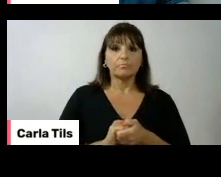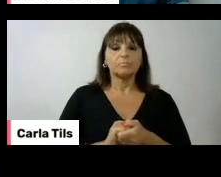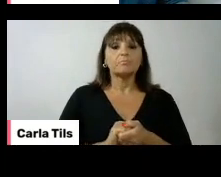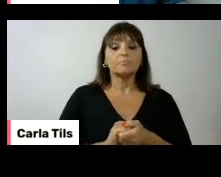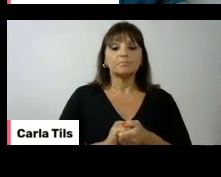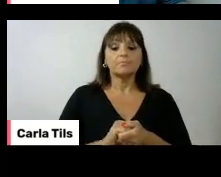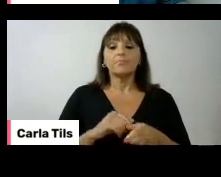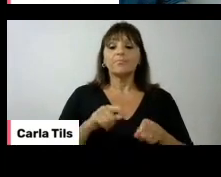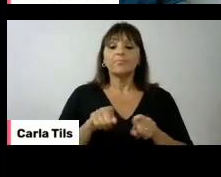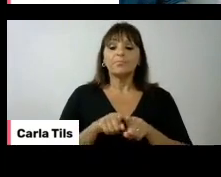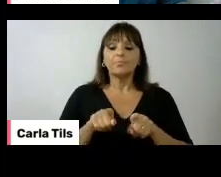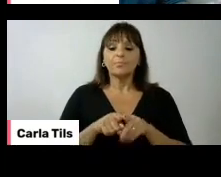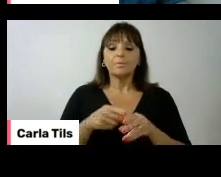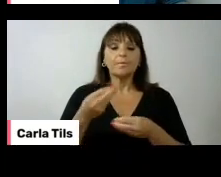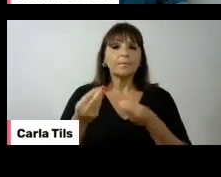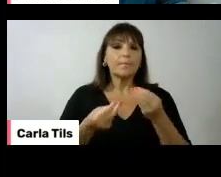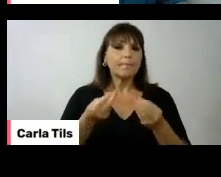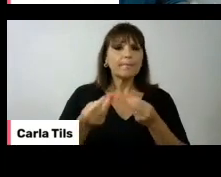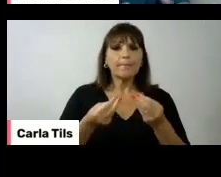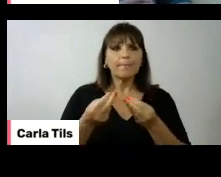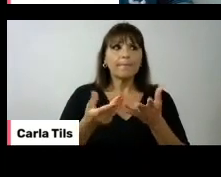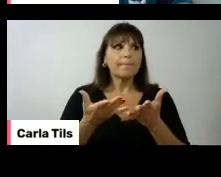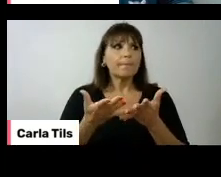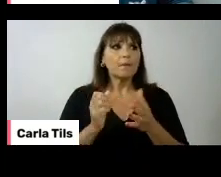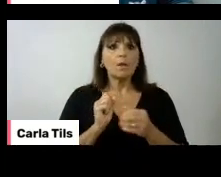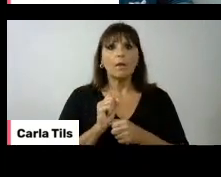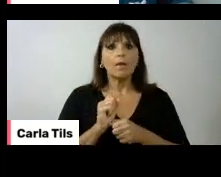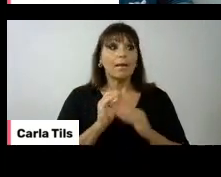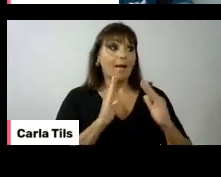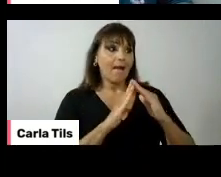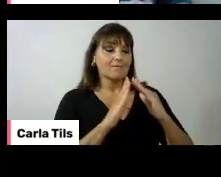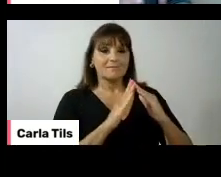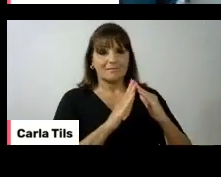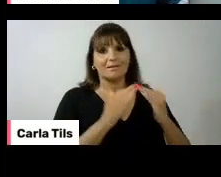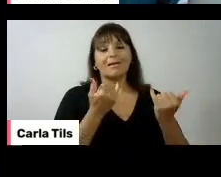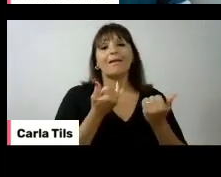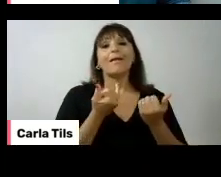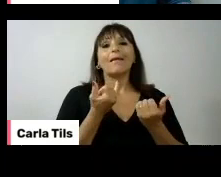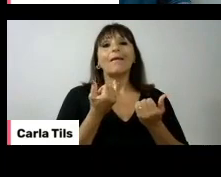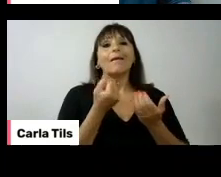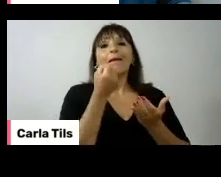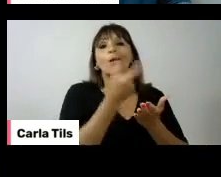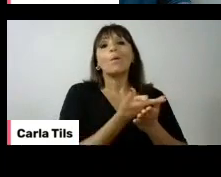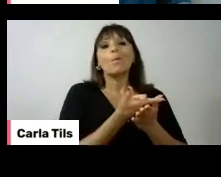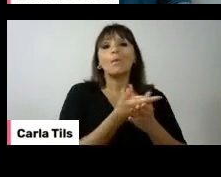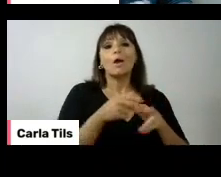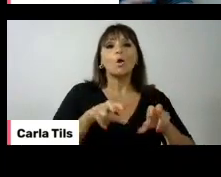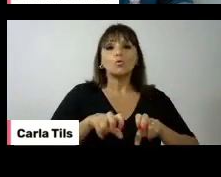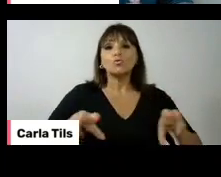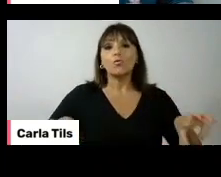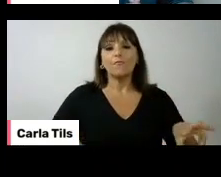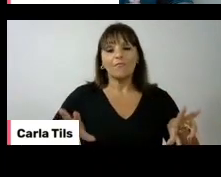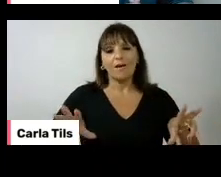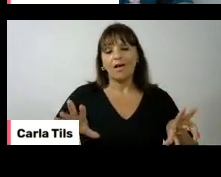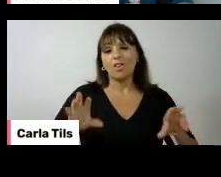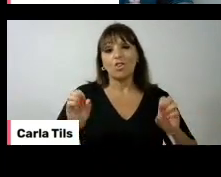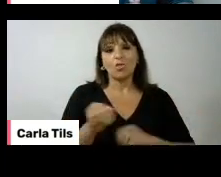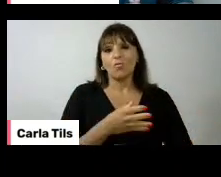para casa. Imagina que você quer comprar um sofá novo e você não precisa enxergar para você comprar um sofá